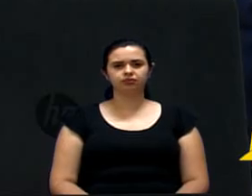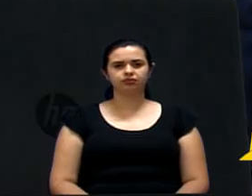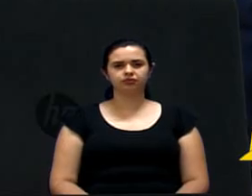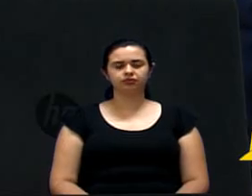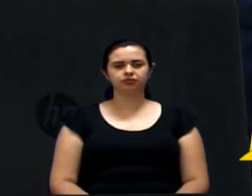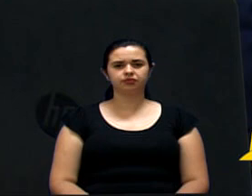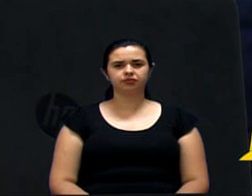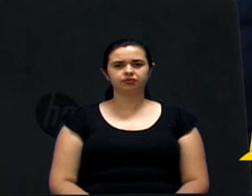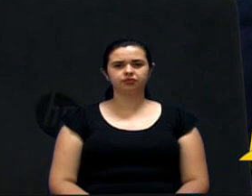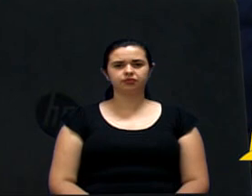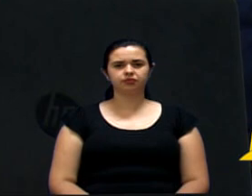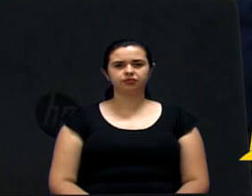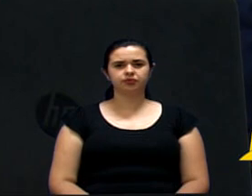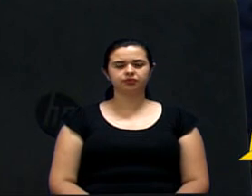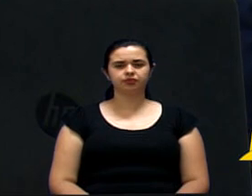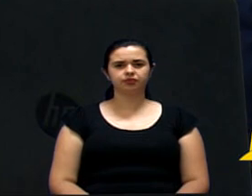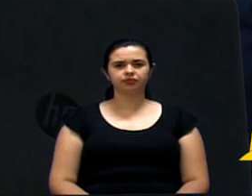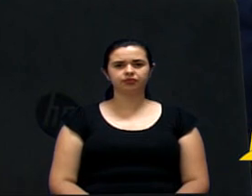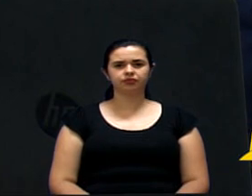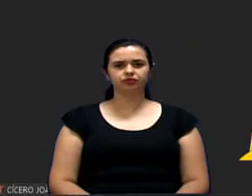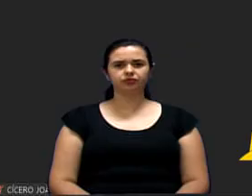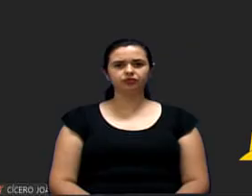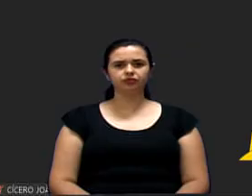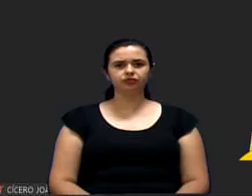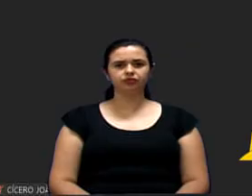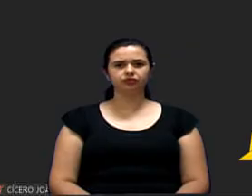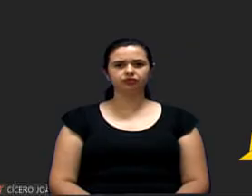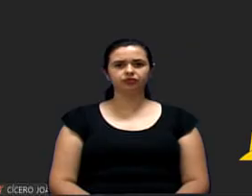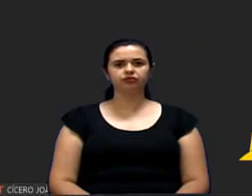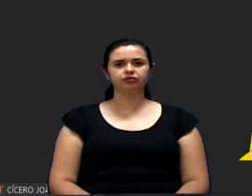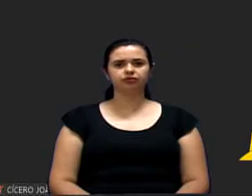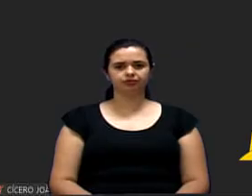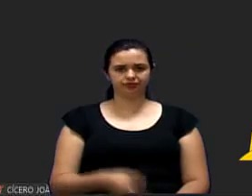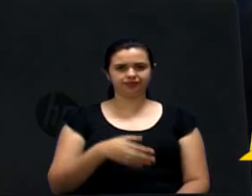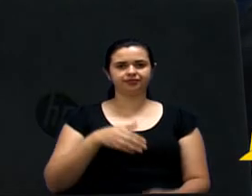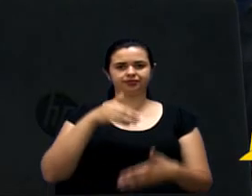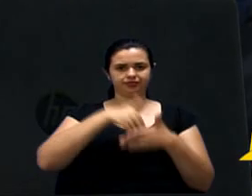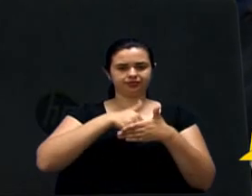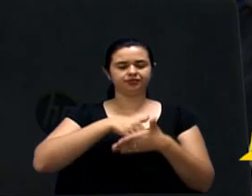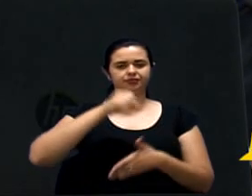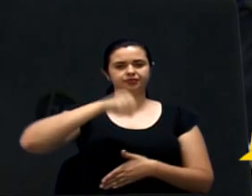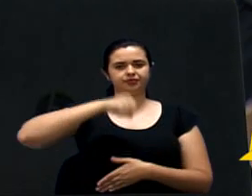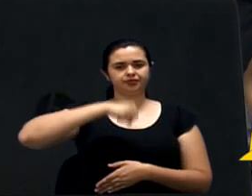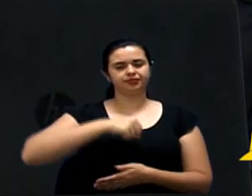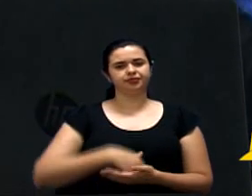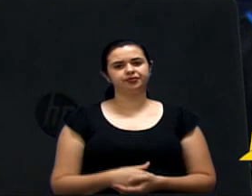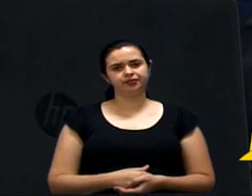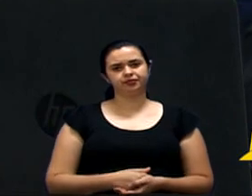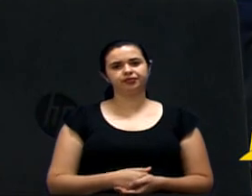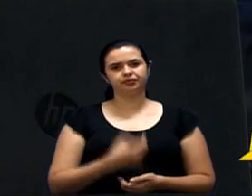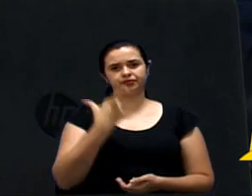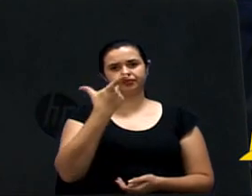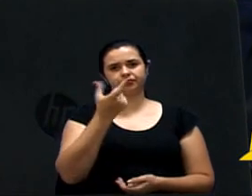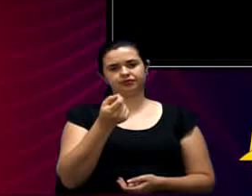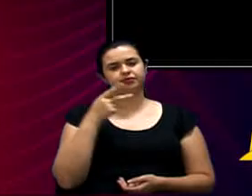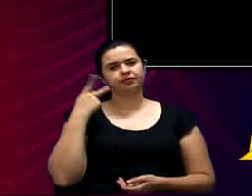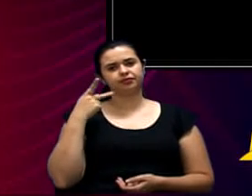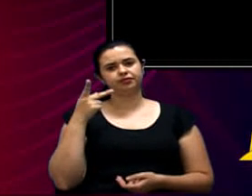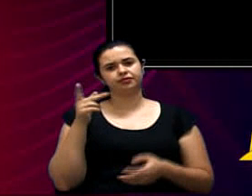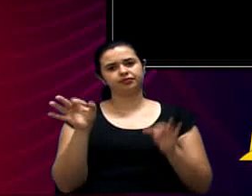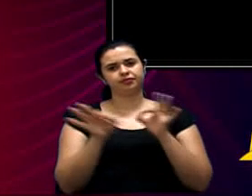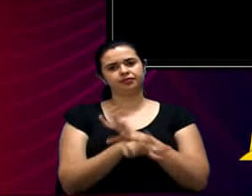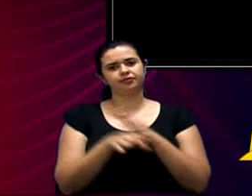Não, deixa a imagem dele, deixa a imagem dele. Aê, voto sim. Então, os 20 vereadores já votou. Encerrada a